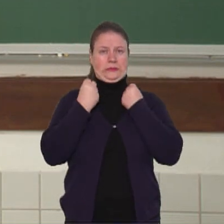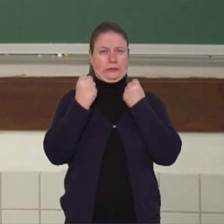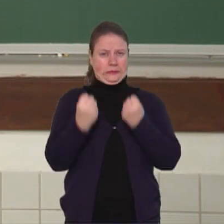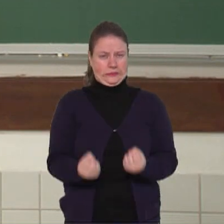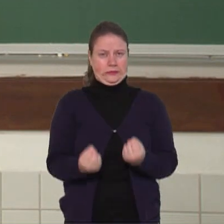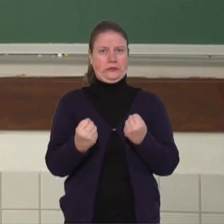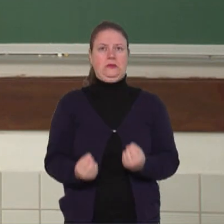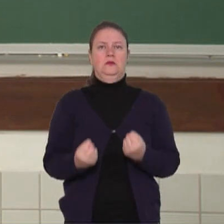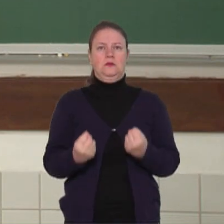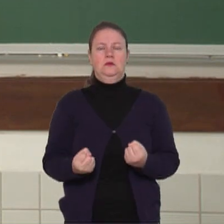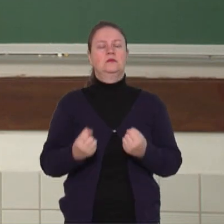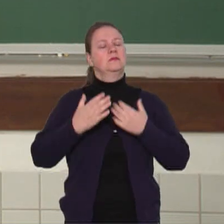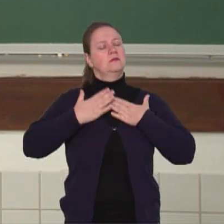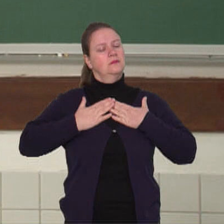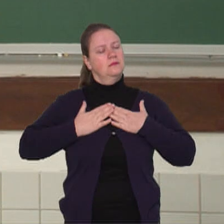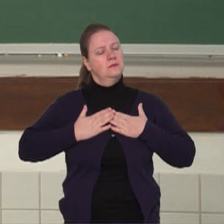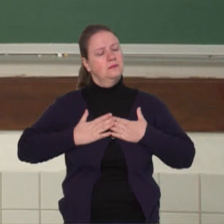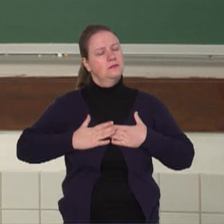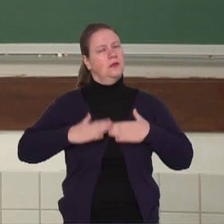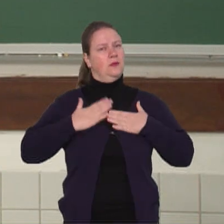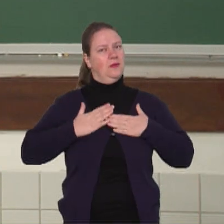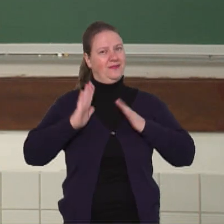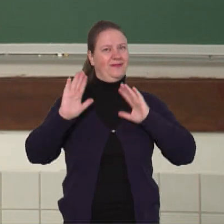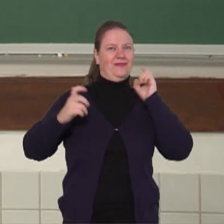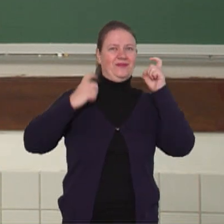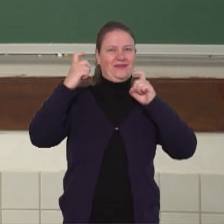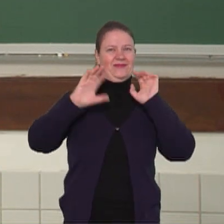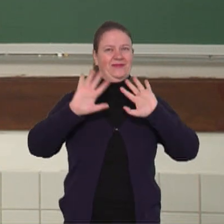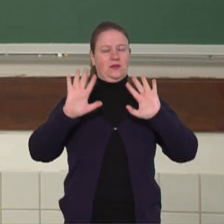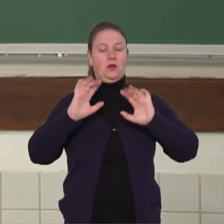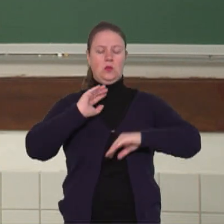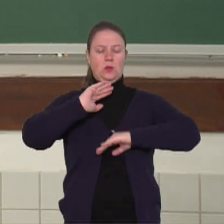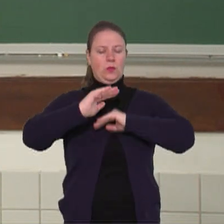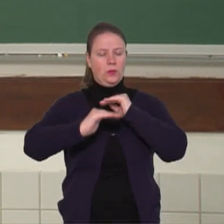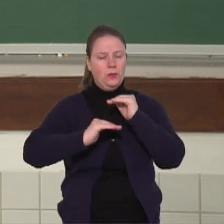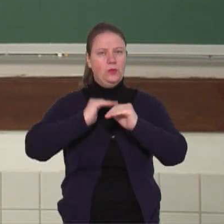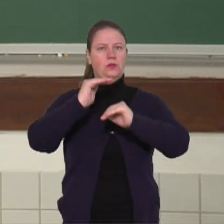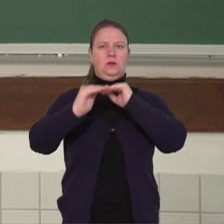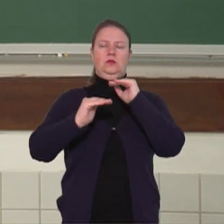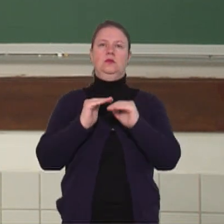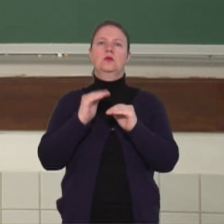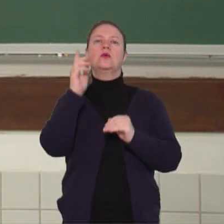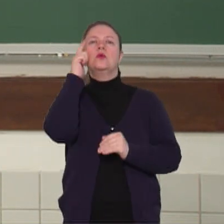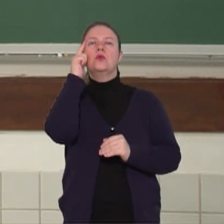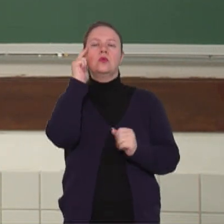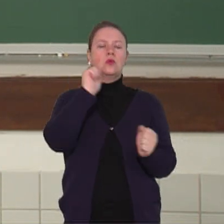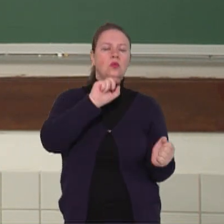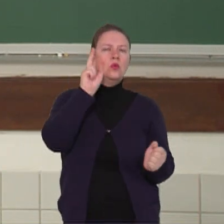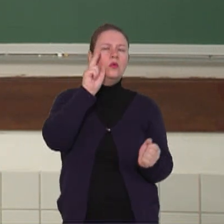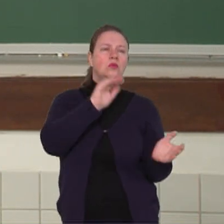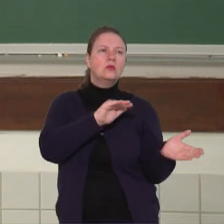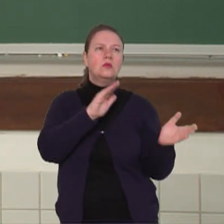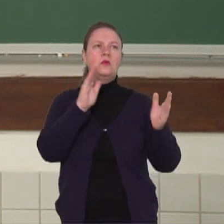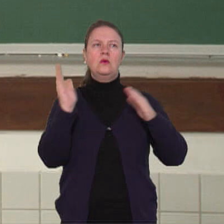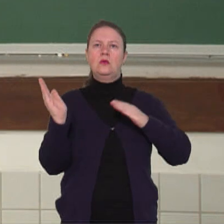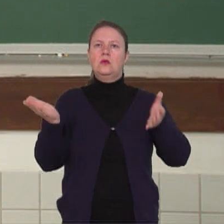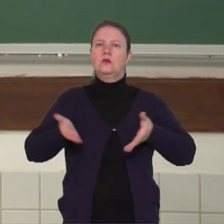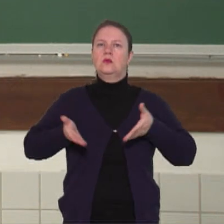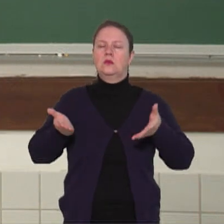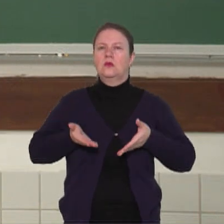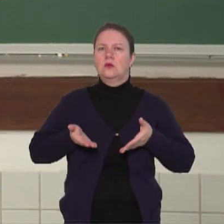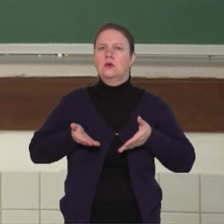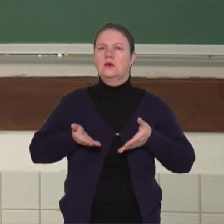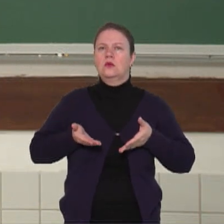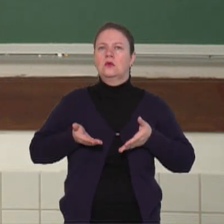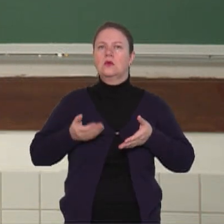gente possa realmente entender o que foi esse processo histórico e qual é o desdobramento desse processo histórico hoje, na idade